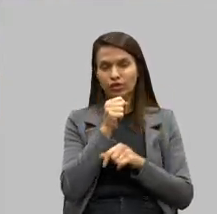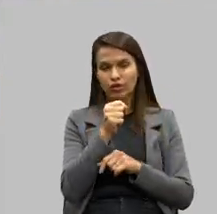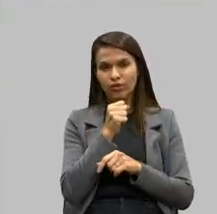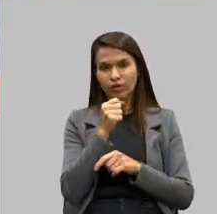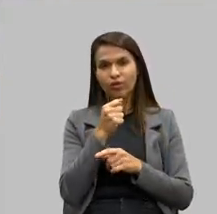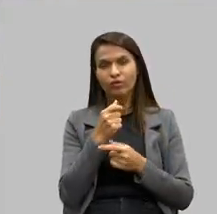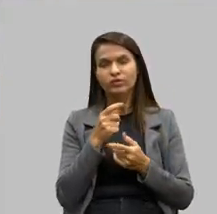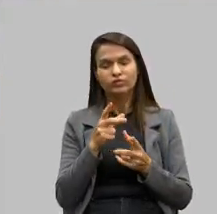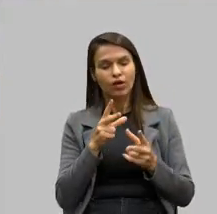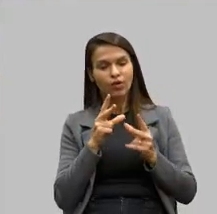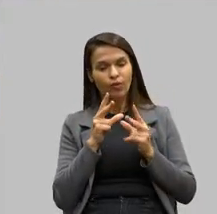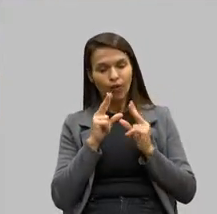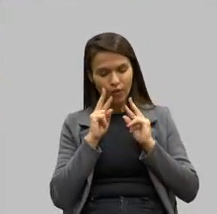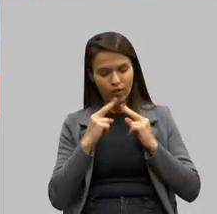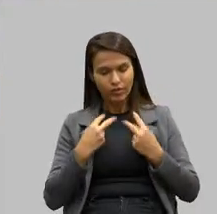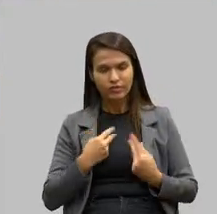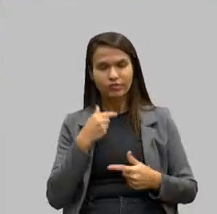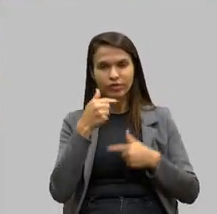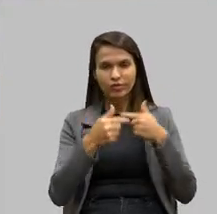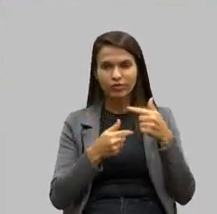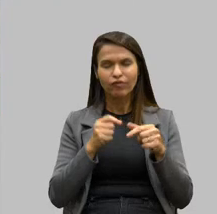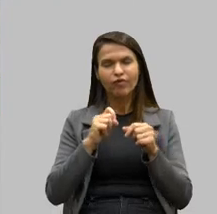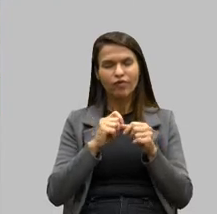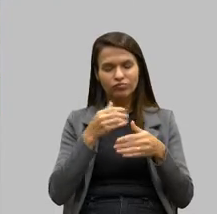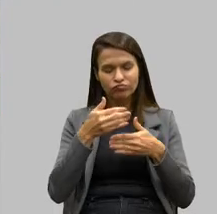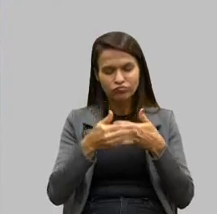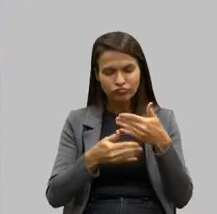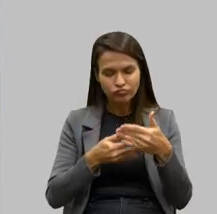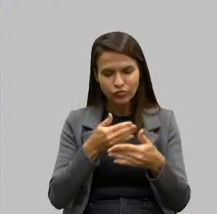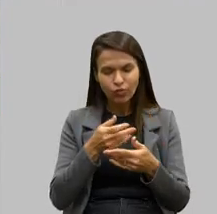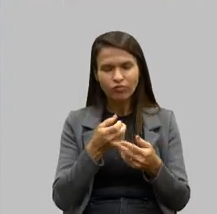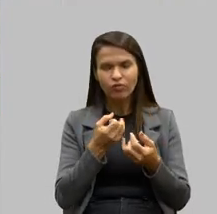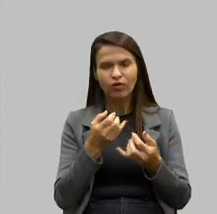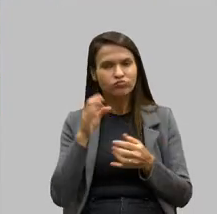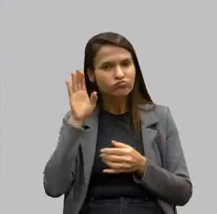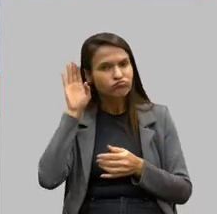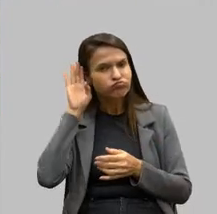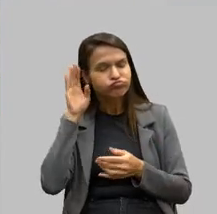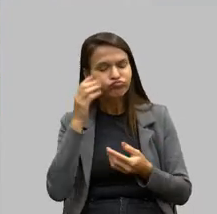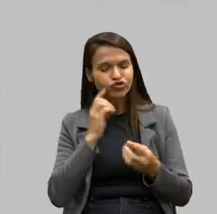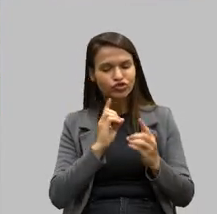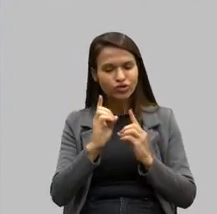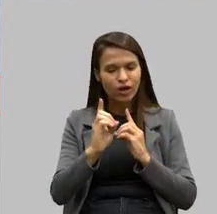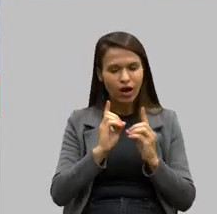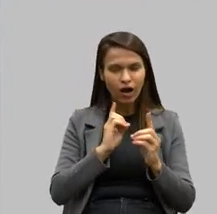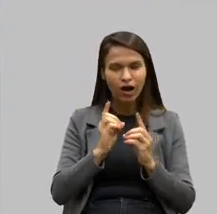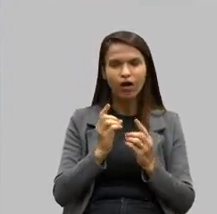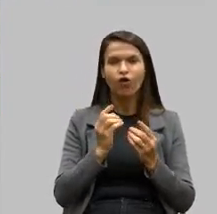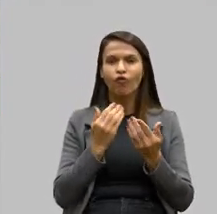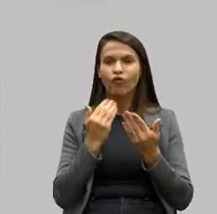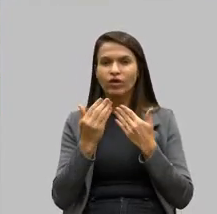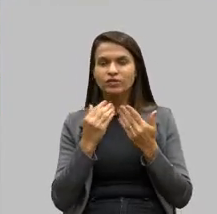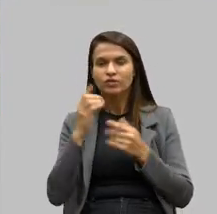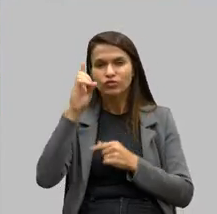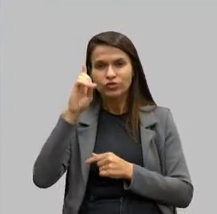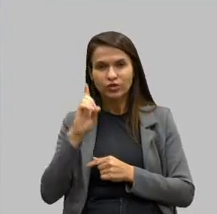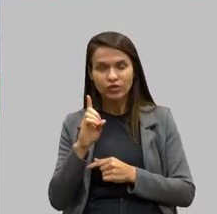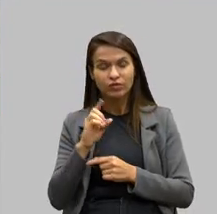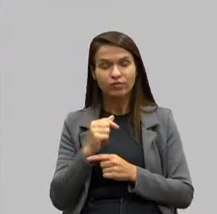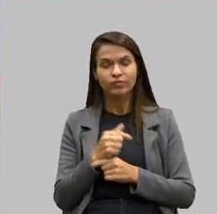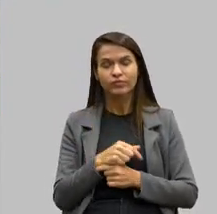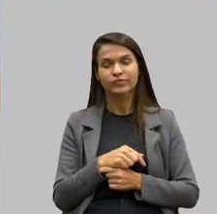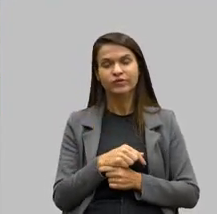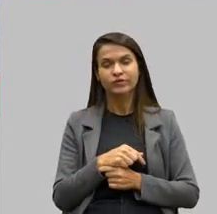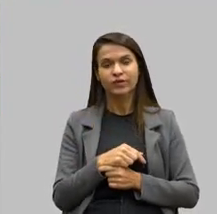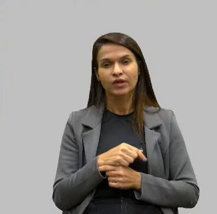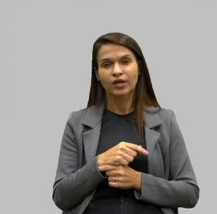de um trabalho que foi feito devagar, com muita escuta, com muito diálogo, conversando com os diretores. Para você ter ideia, deputada,